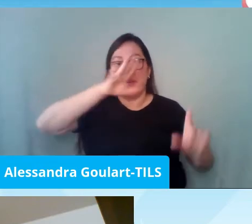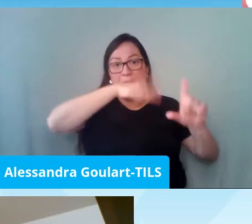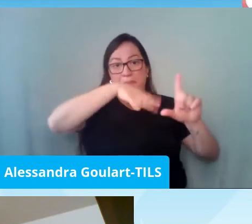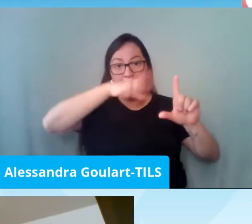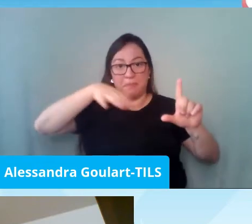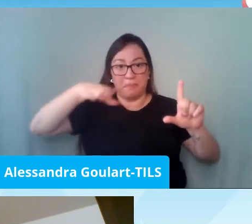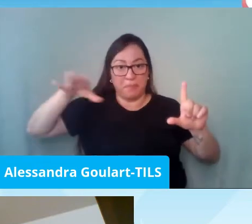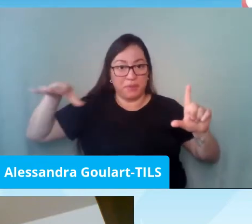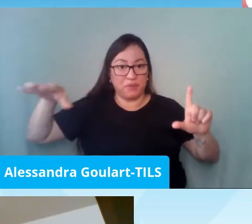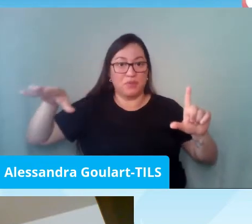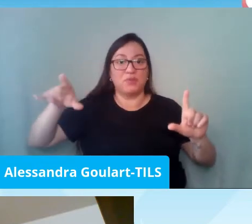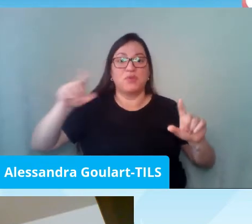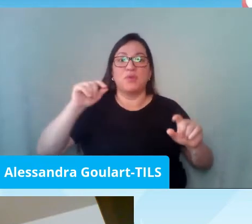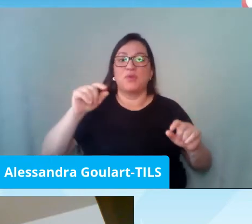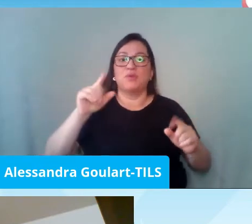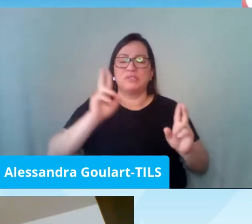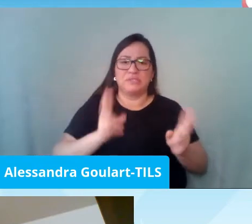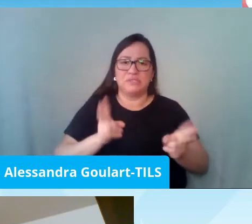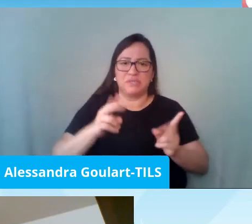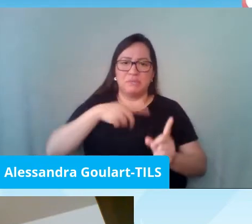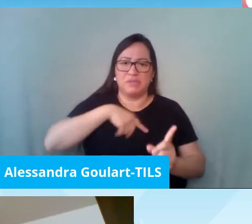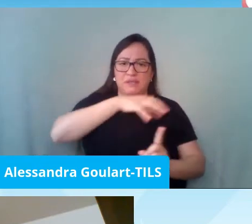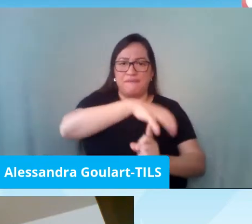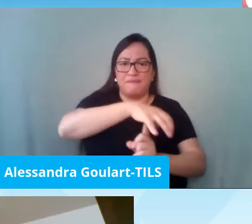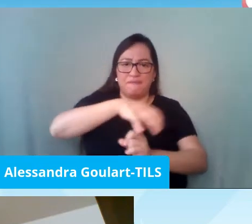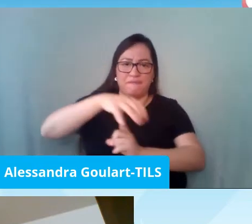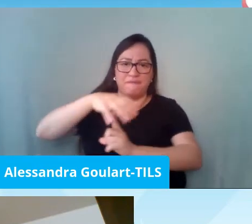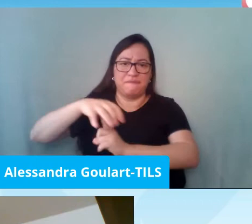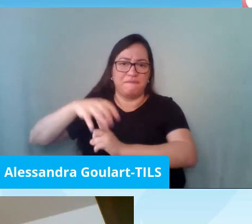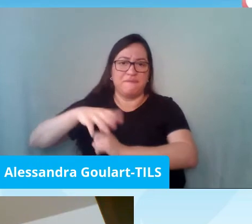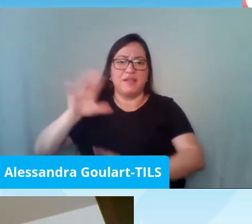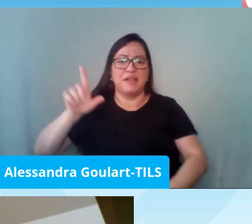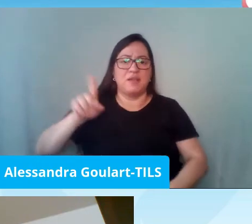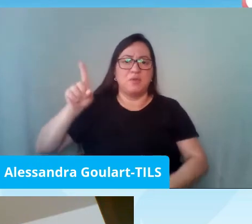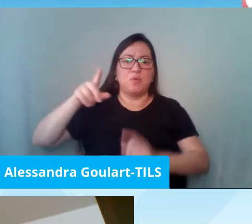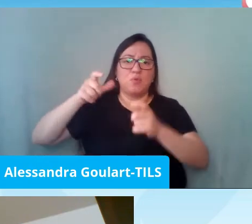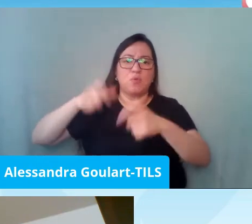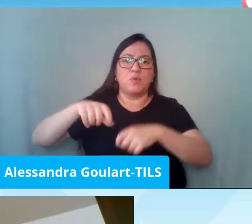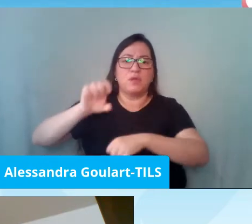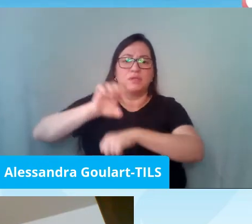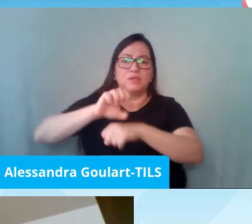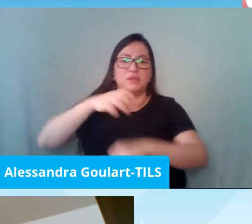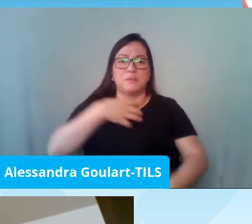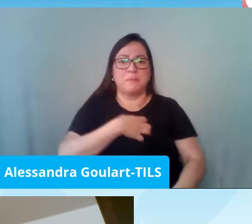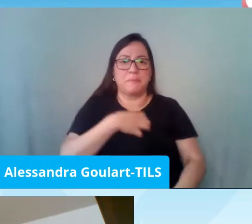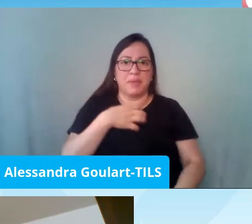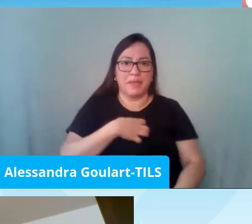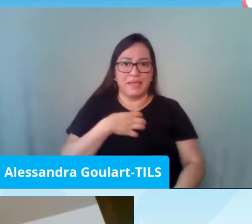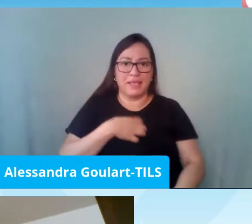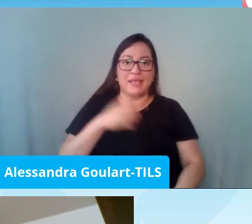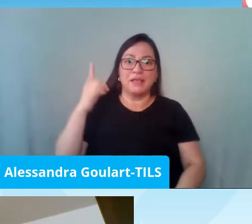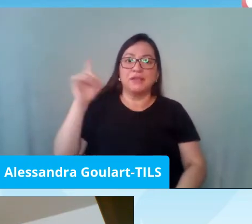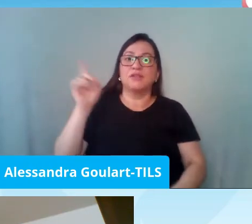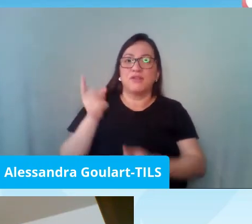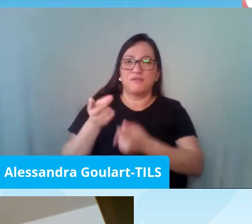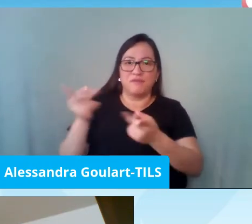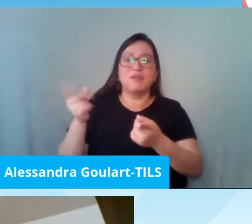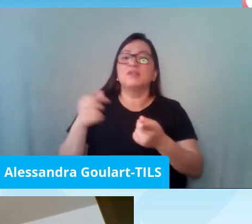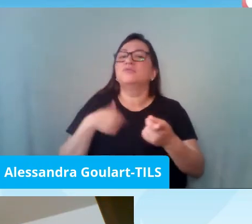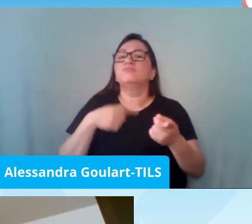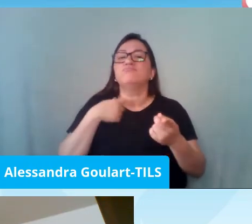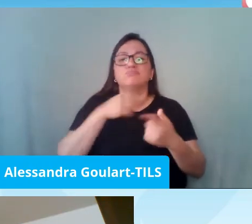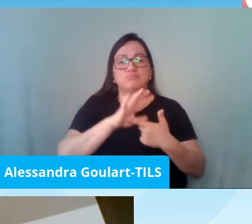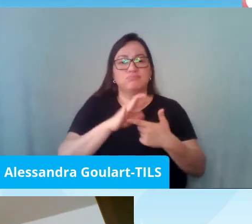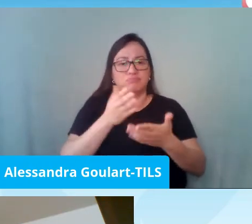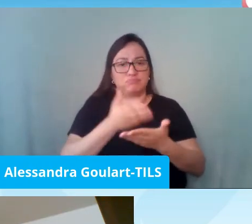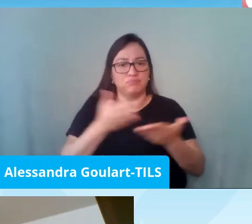Rodrigues. É uma feira na Bahia, né? O desenho dele. E eu acho que seria isso, Gabi. Muito feliz de estar aqui,